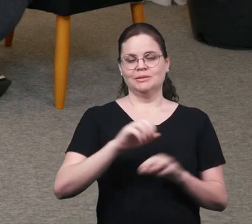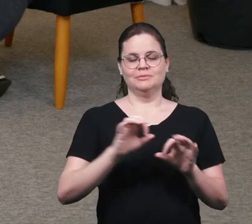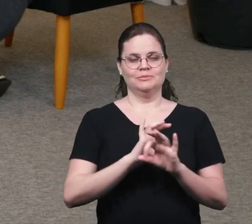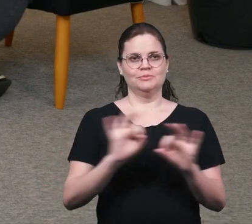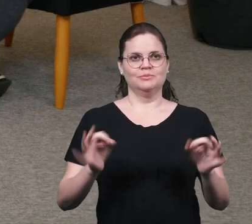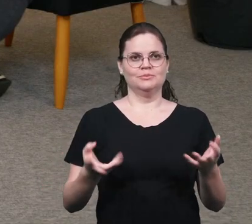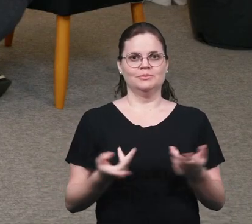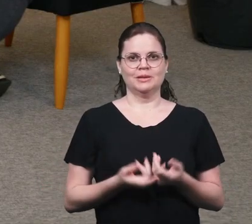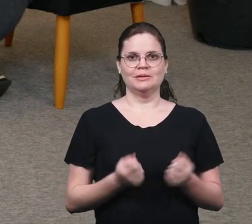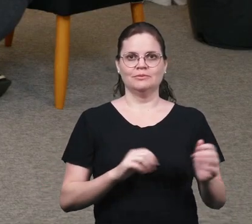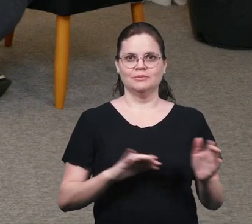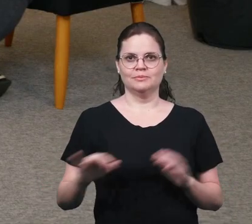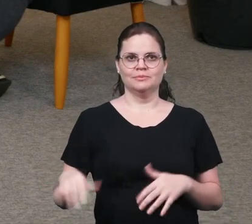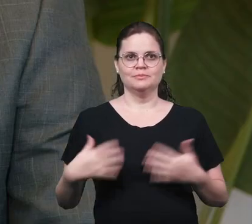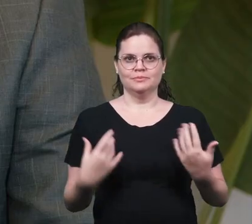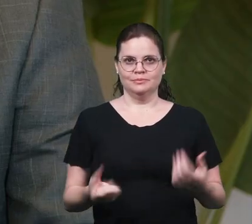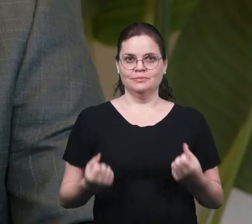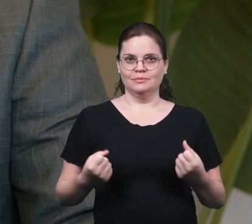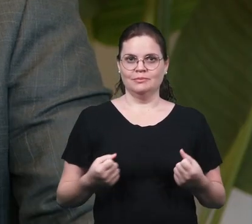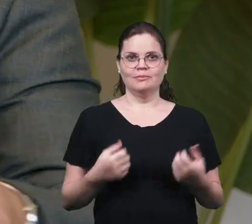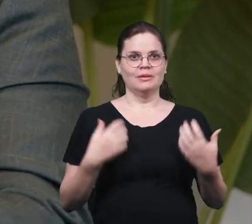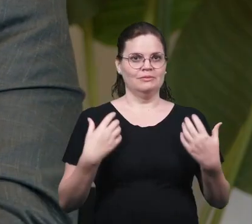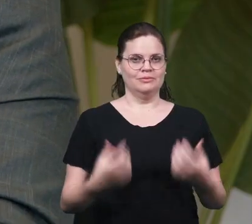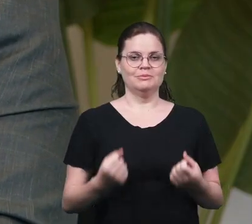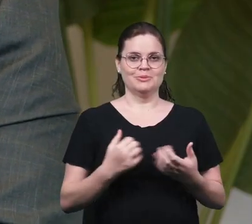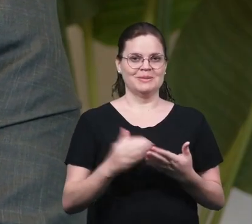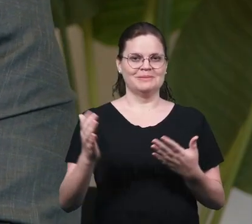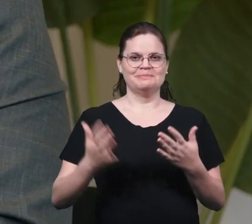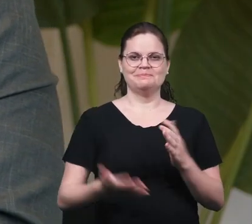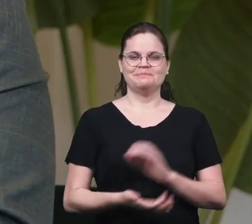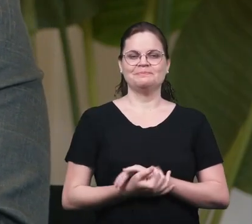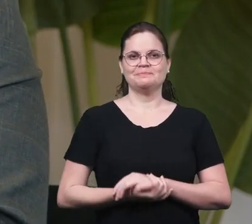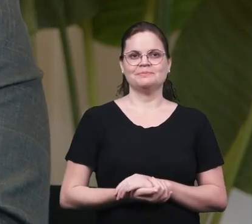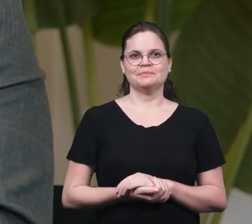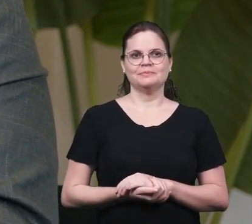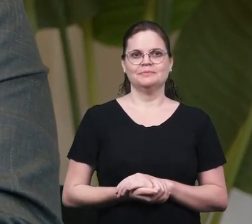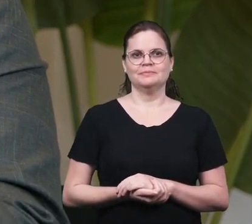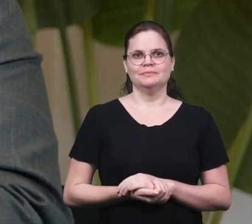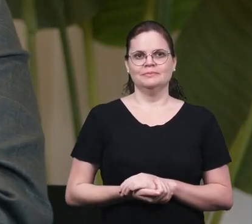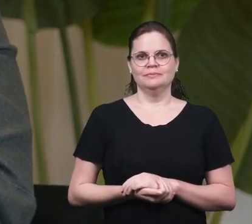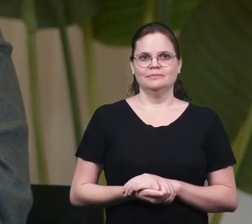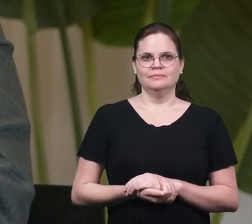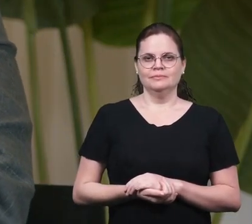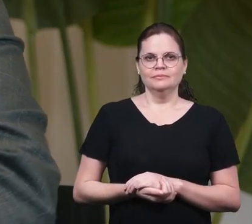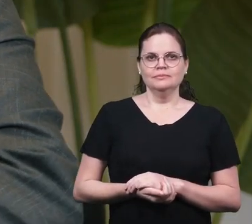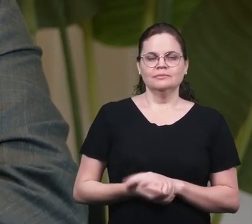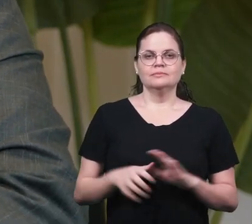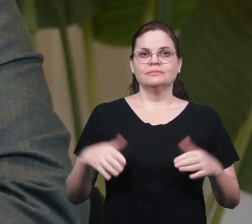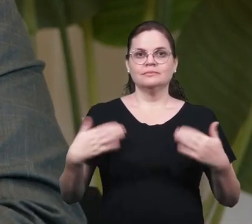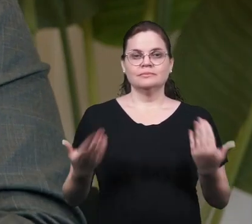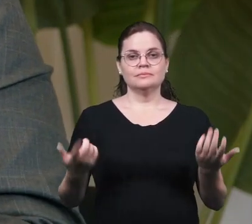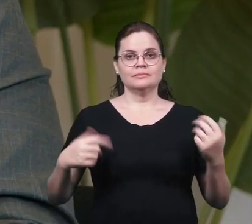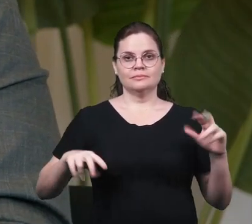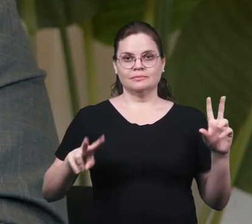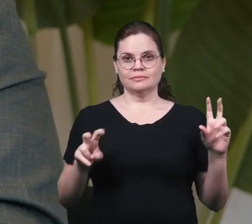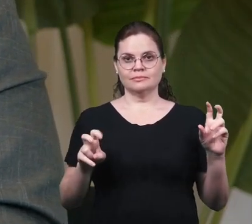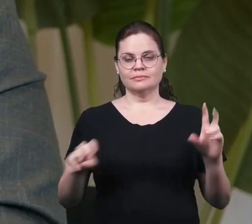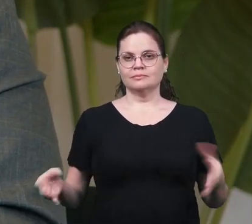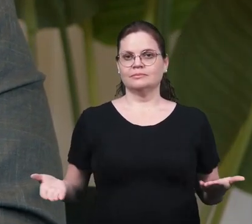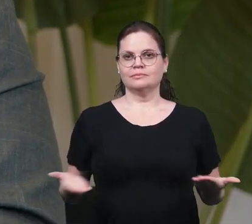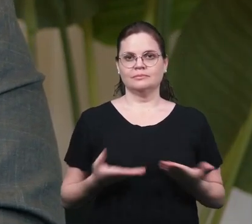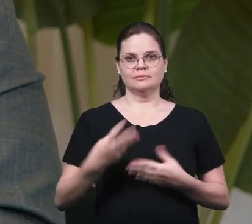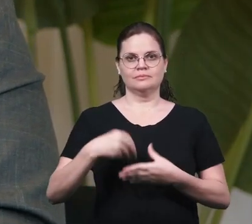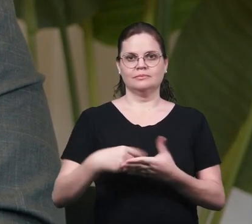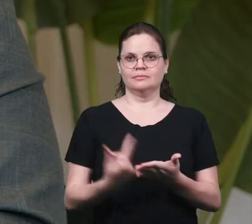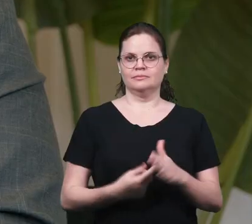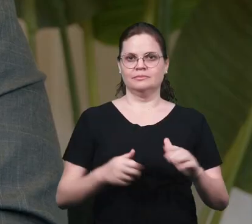maravilhosa. Vamos trabalhar? Vamos trabalhar? Amém. Bem, queridos, como eu disse, o nosso tema hoje está lá em